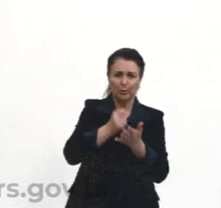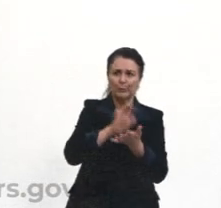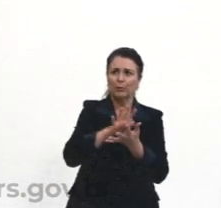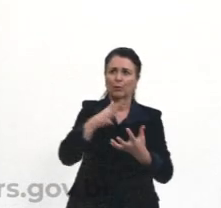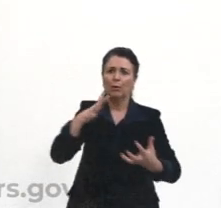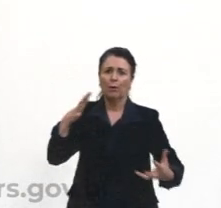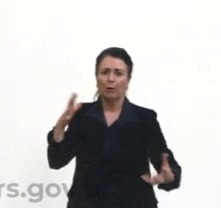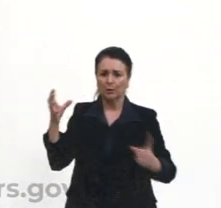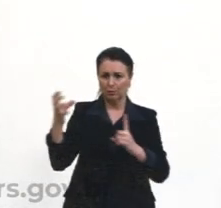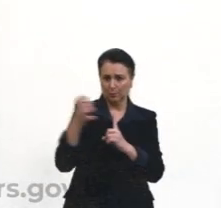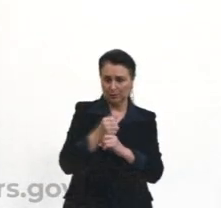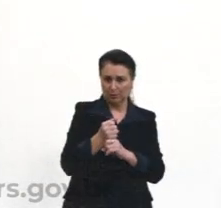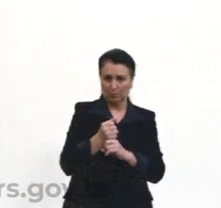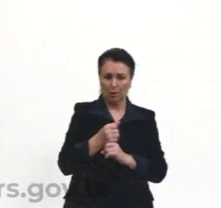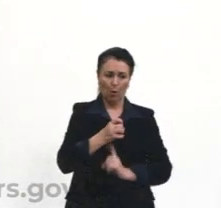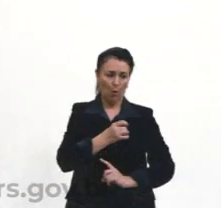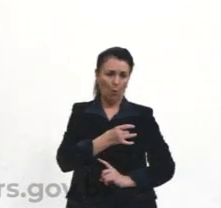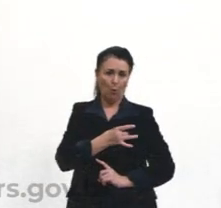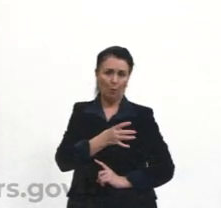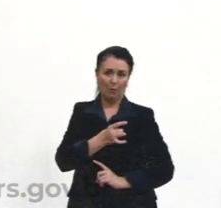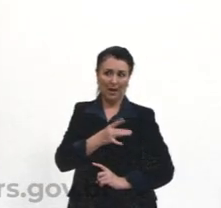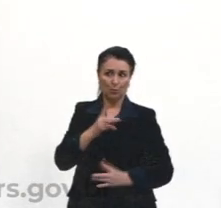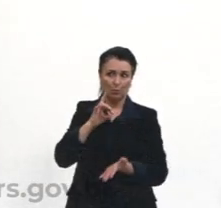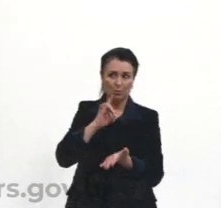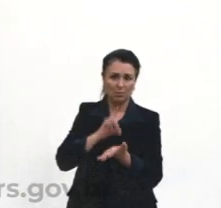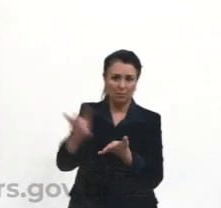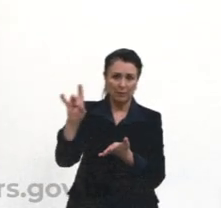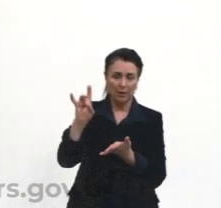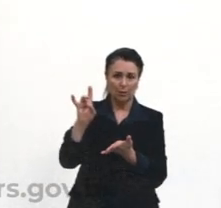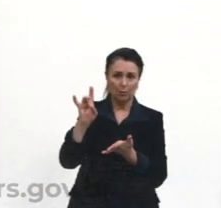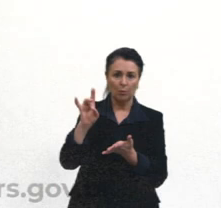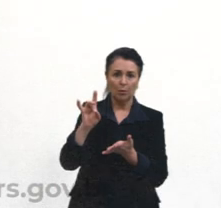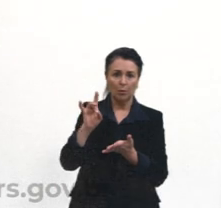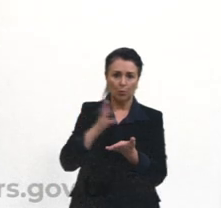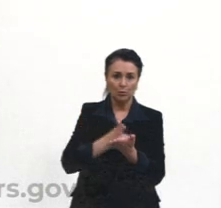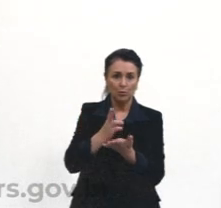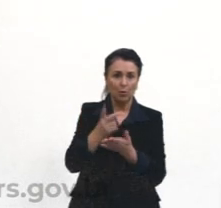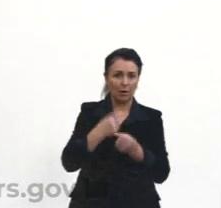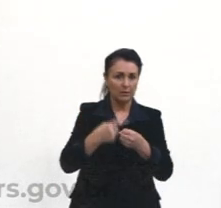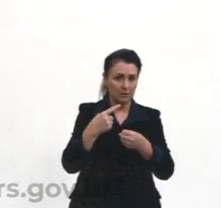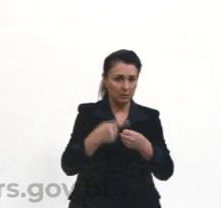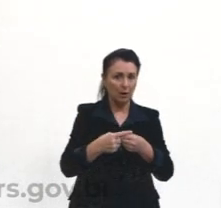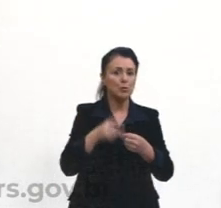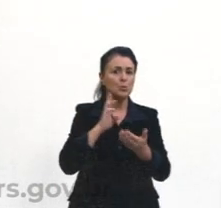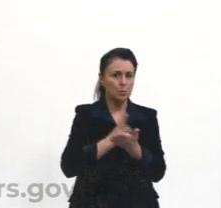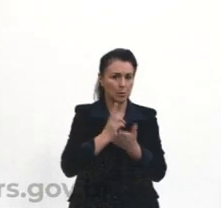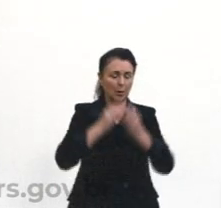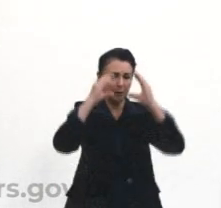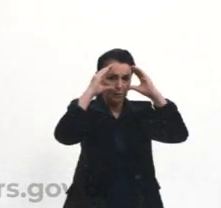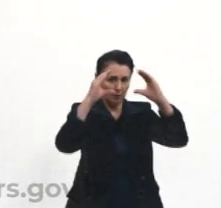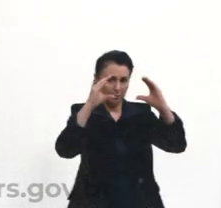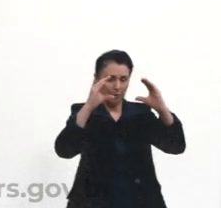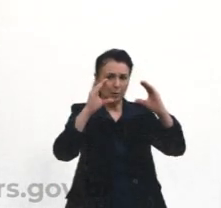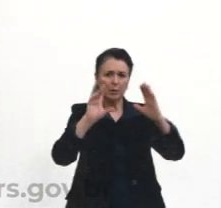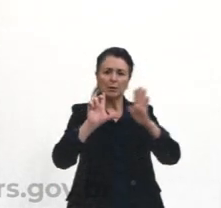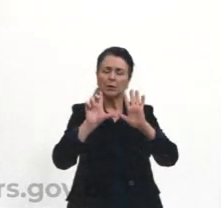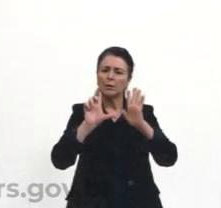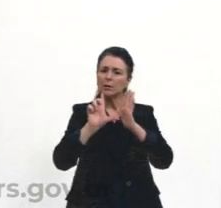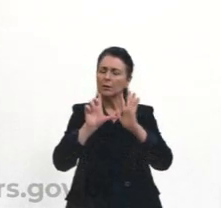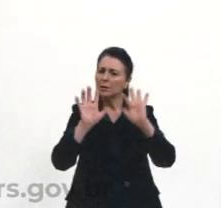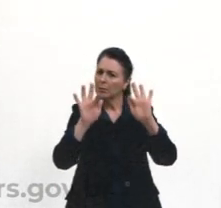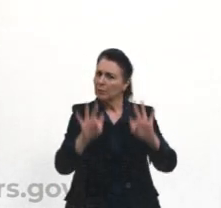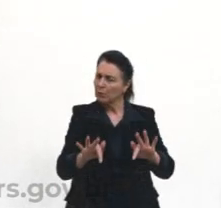dominação o medo do inimigo mãe tinha cidade no cumprimento do dever mas assim que o medo desaparecer os